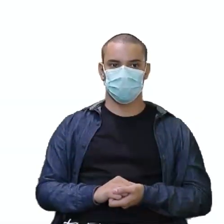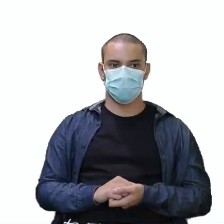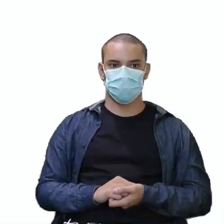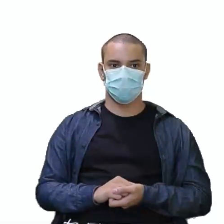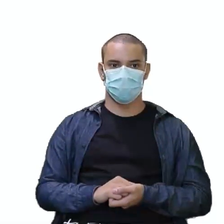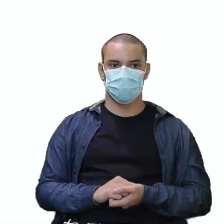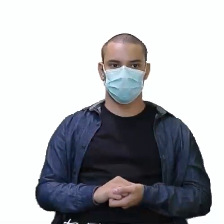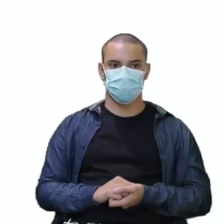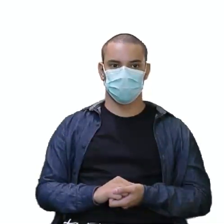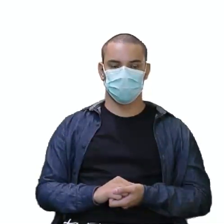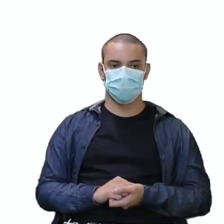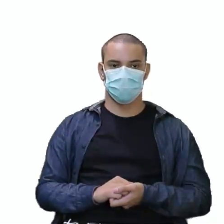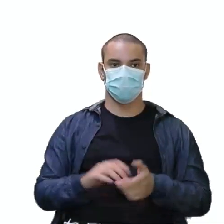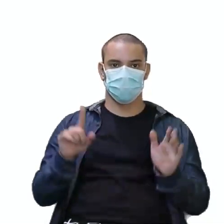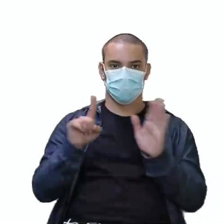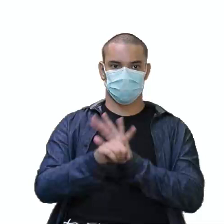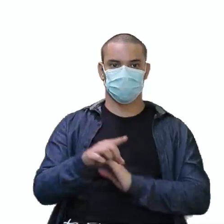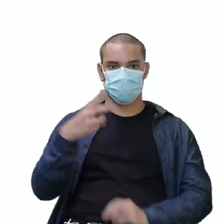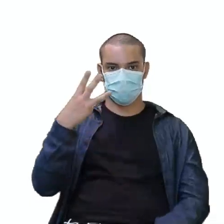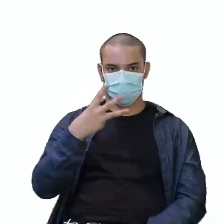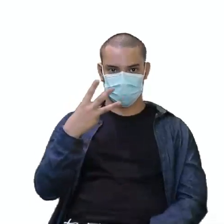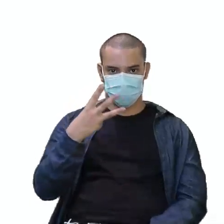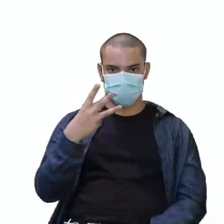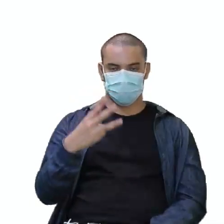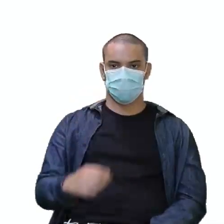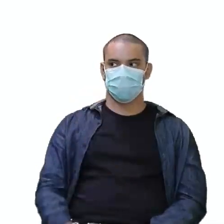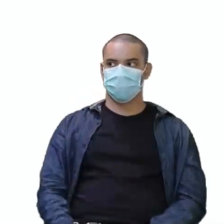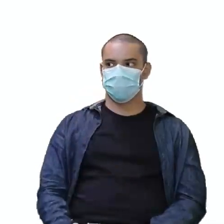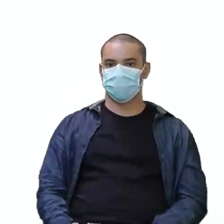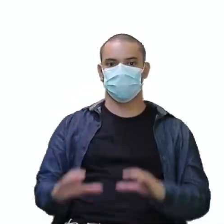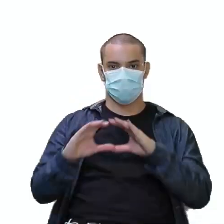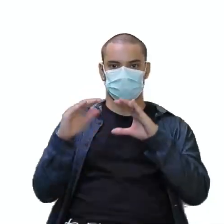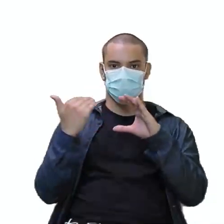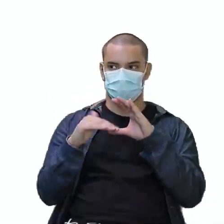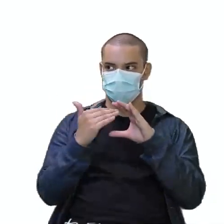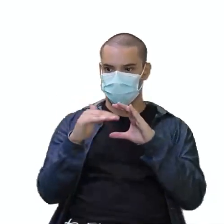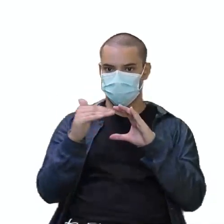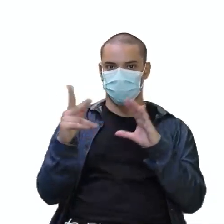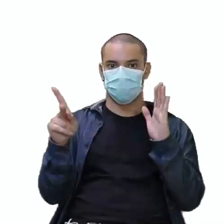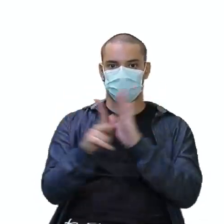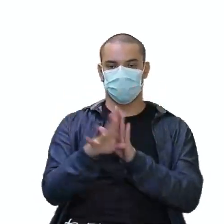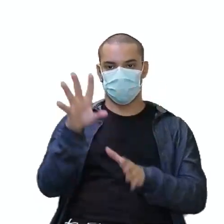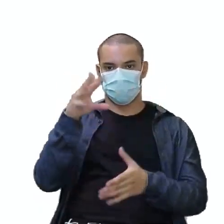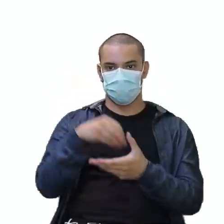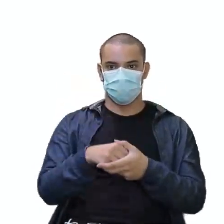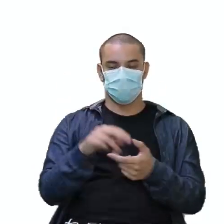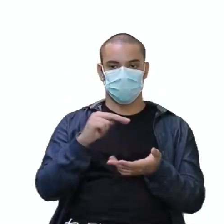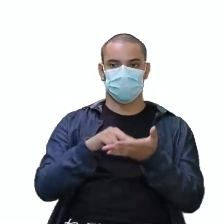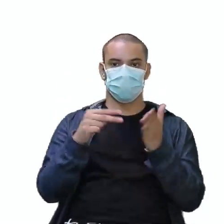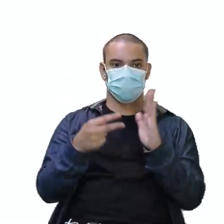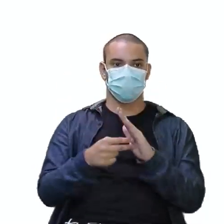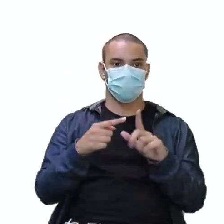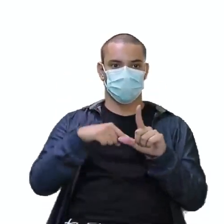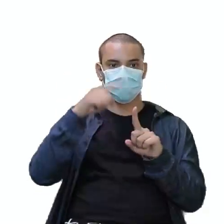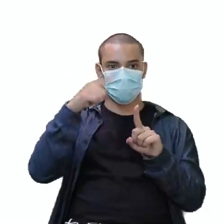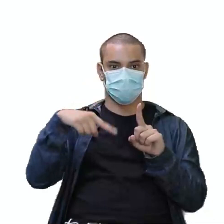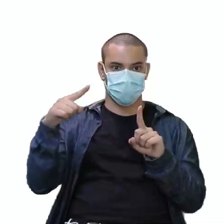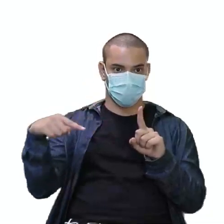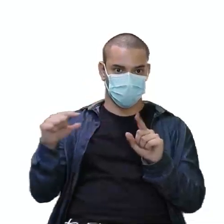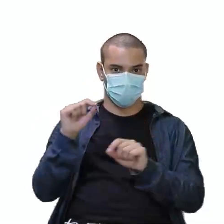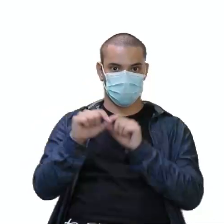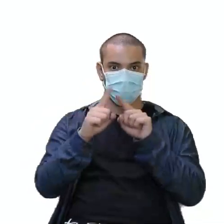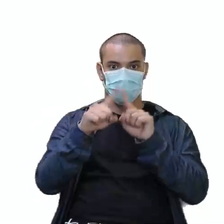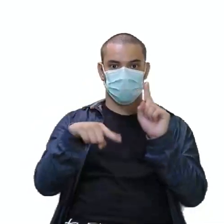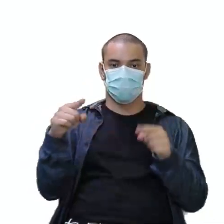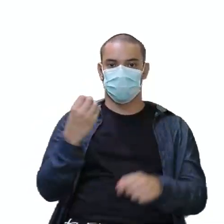para a próxima? Questão de número 3. As pirâmides ecológicas traduzem graficamente as